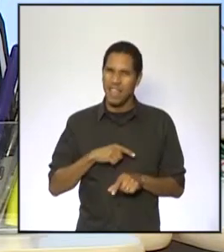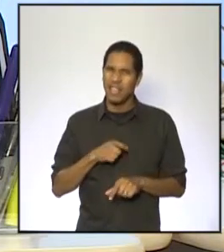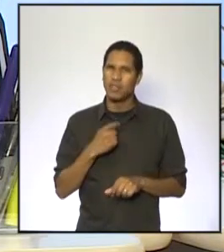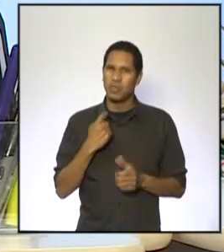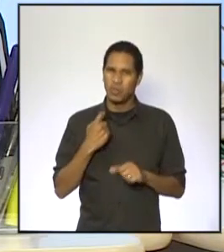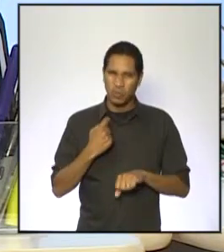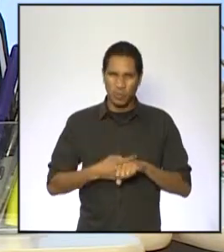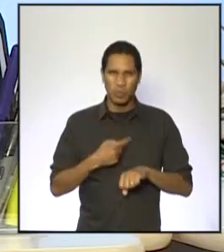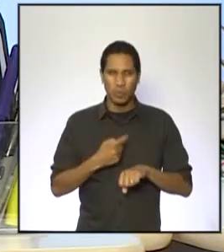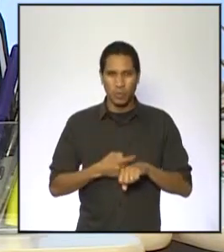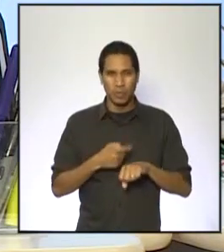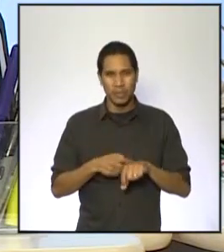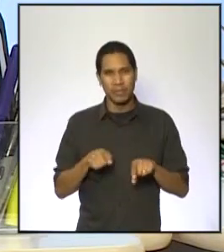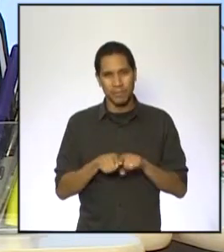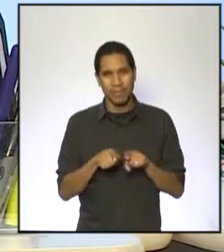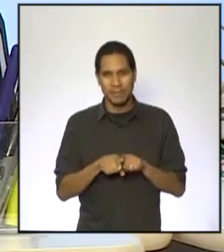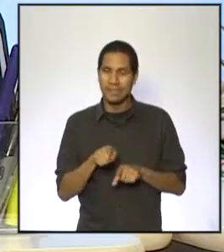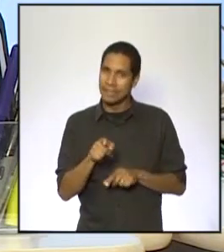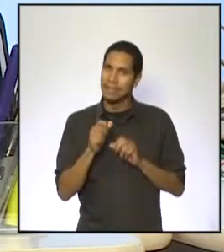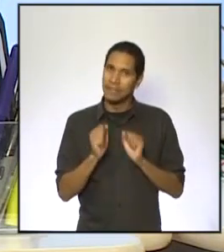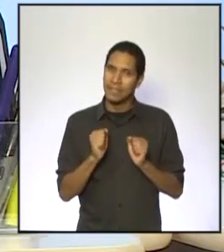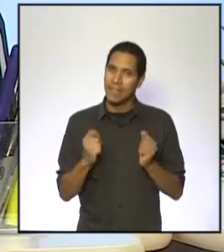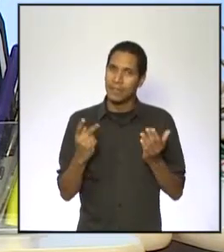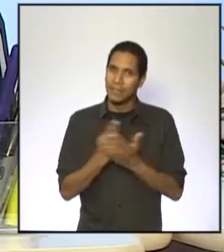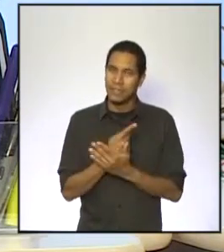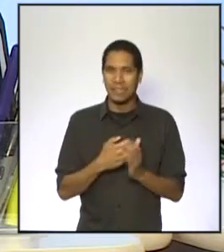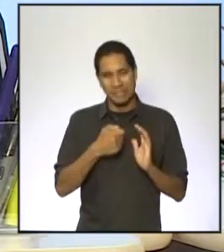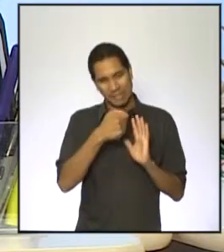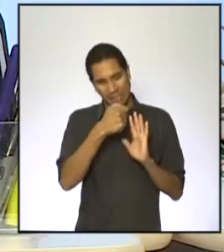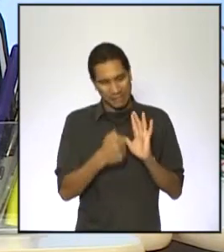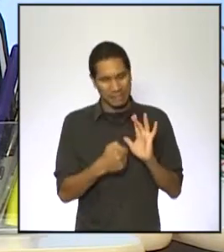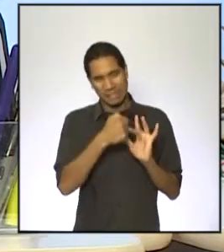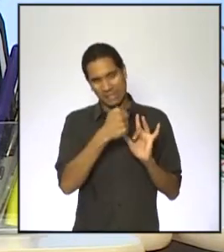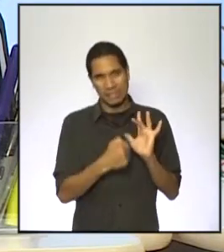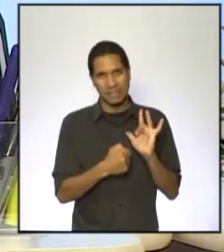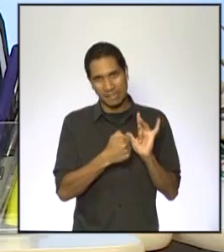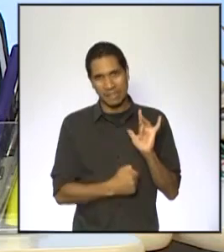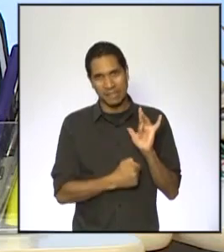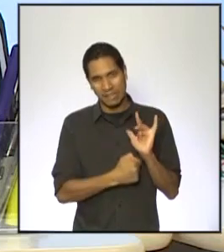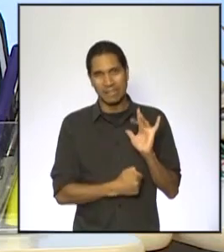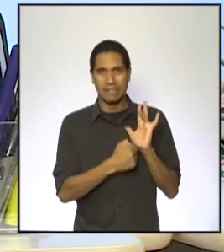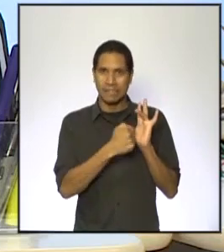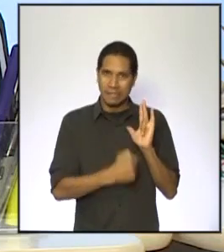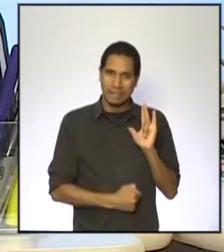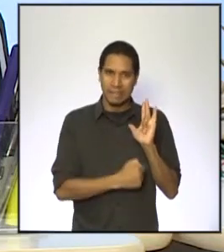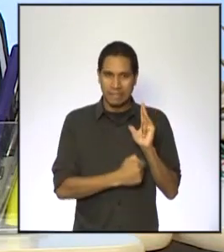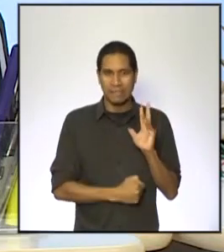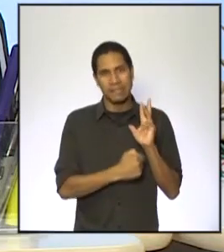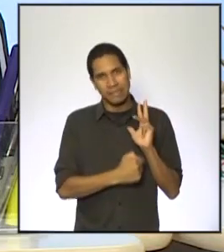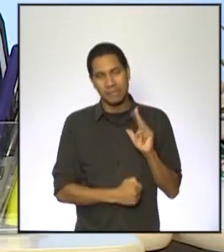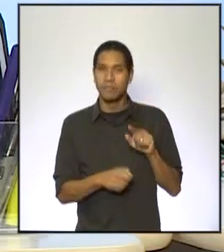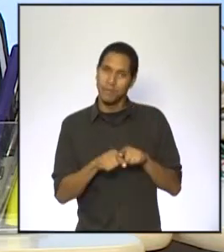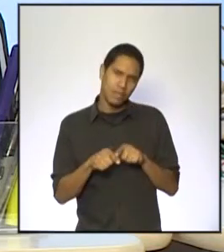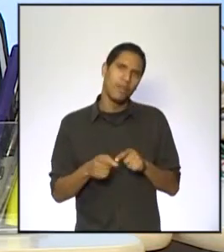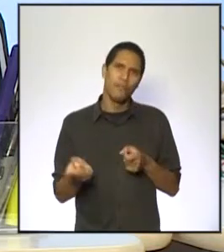ele é mais duro, eu já sabia que isso iria acontecer. Mas tudo bem, é só ir lá e